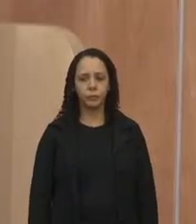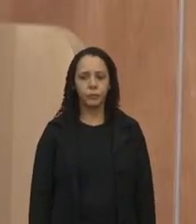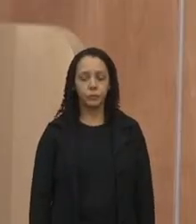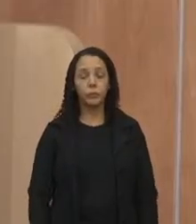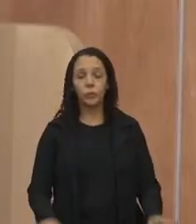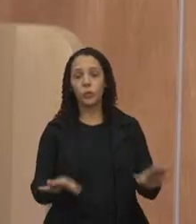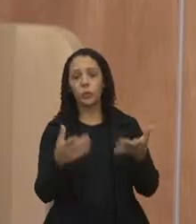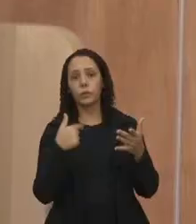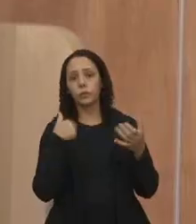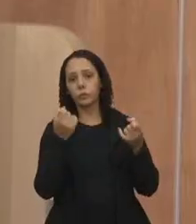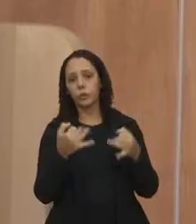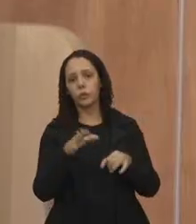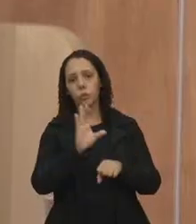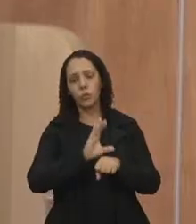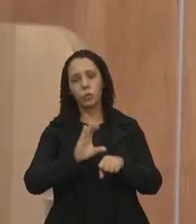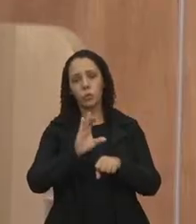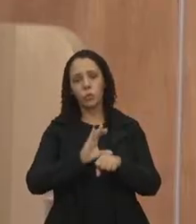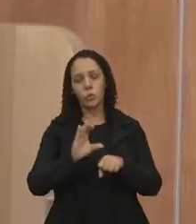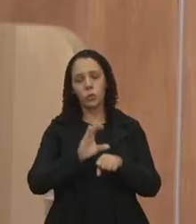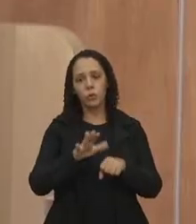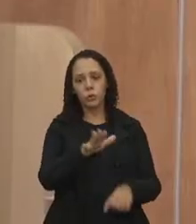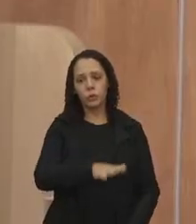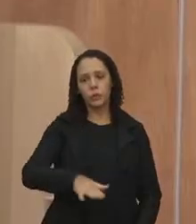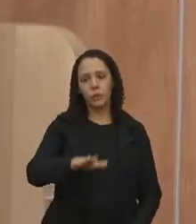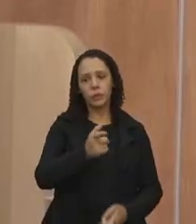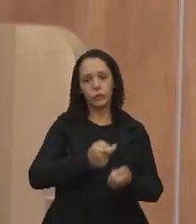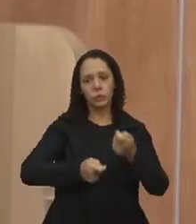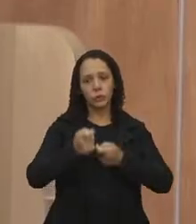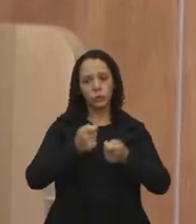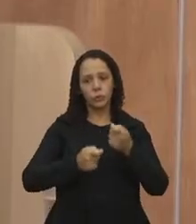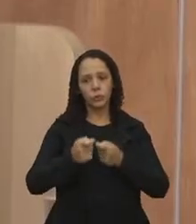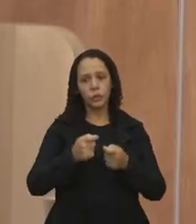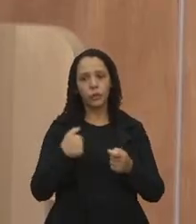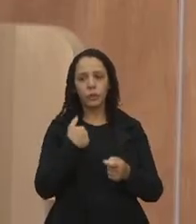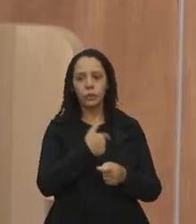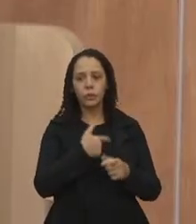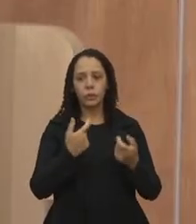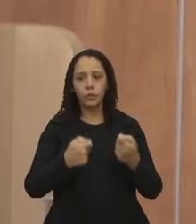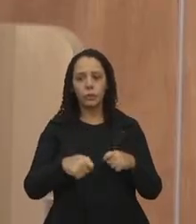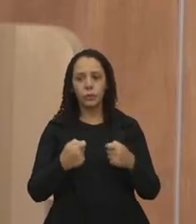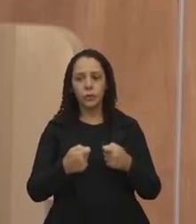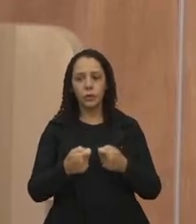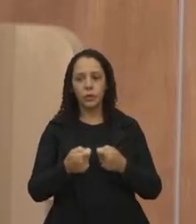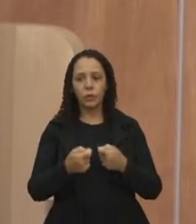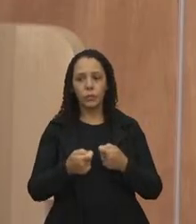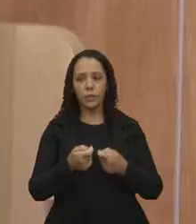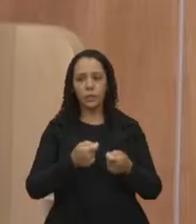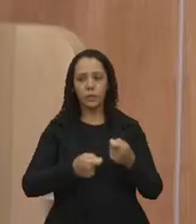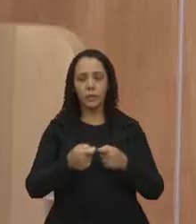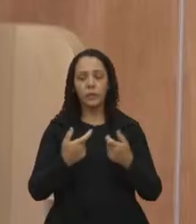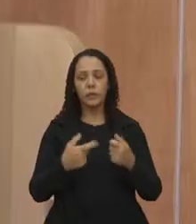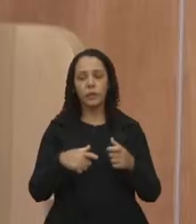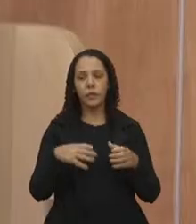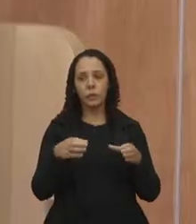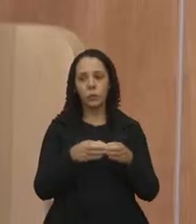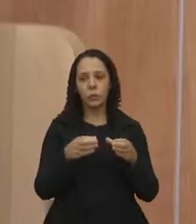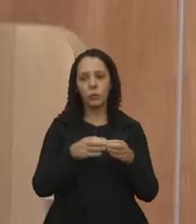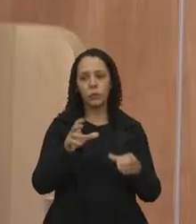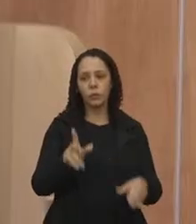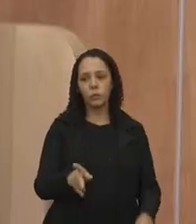quando a gente fala de um curso superior na área de economia, a gente precisa ter um grupo de